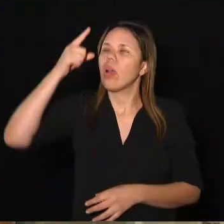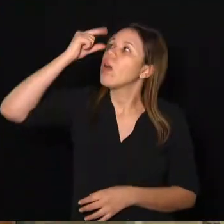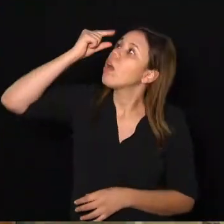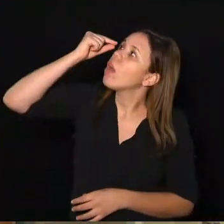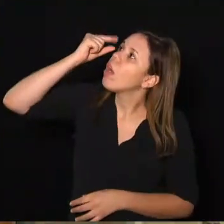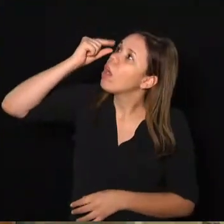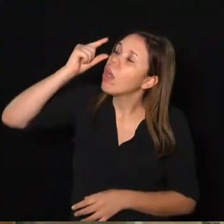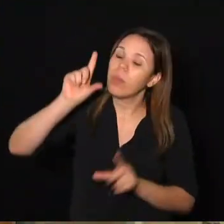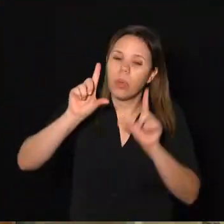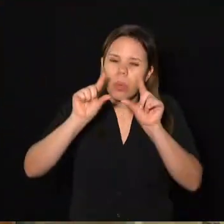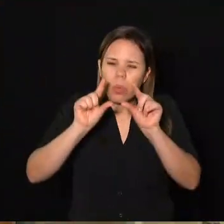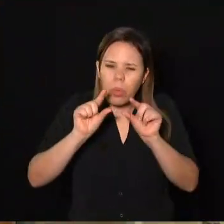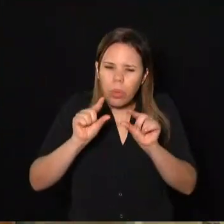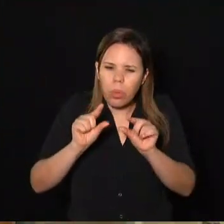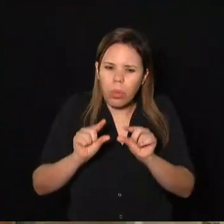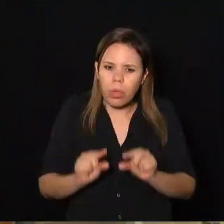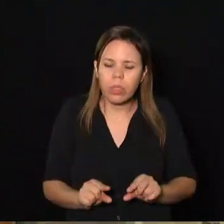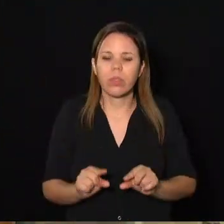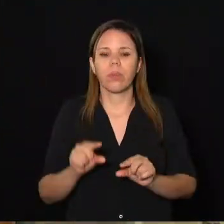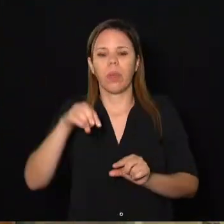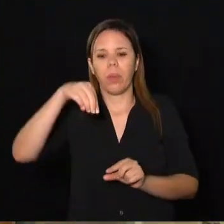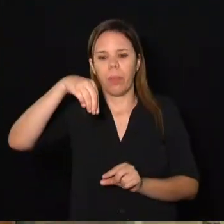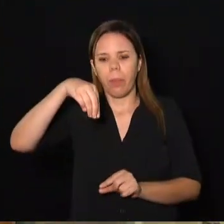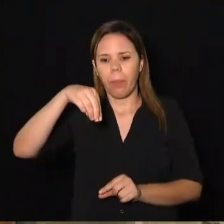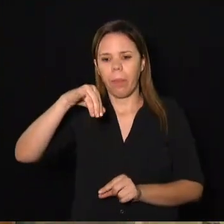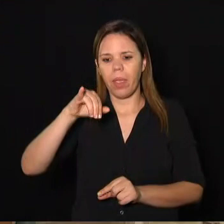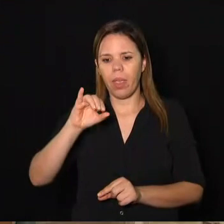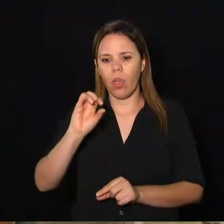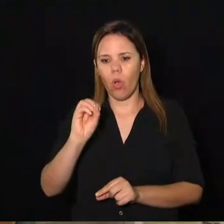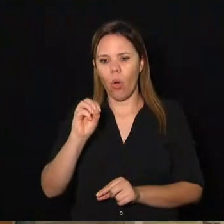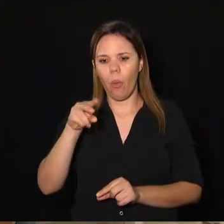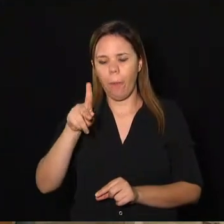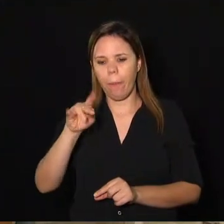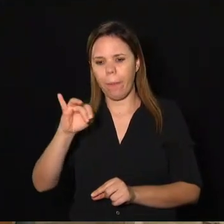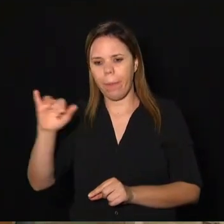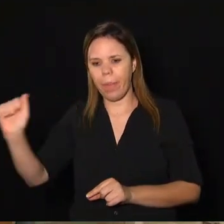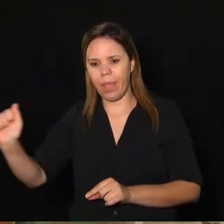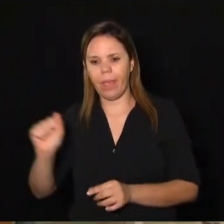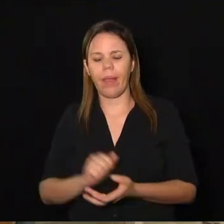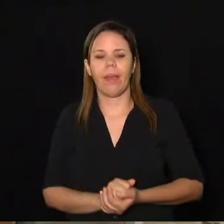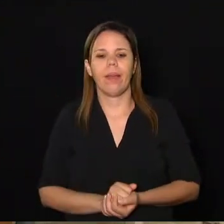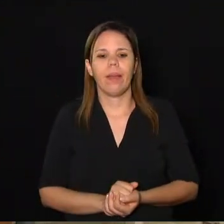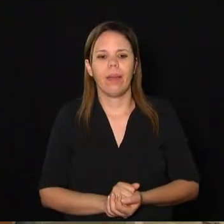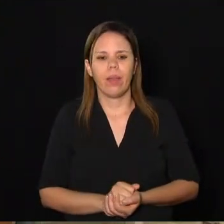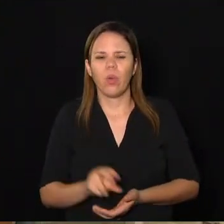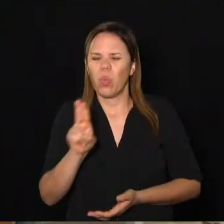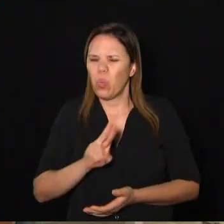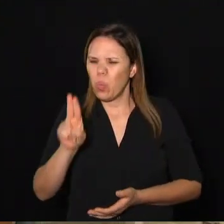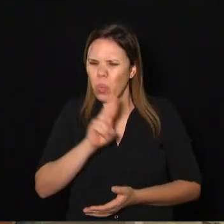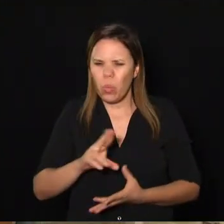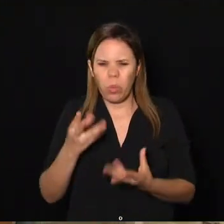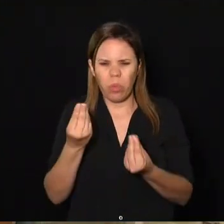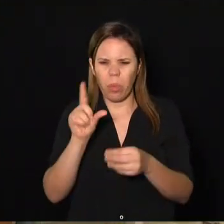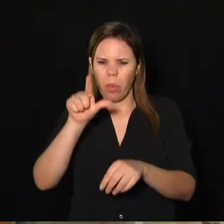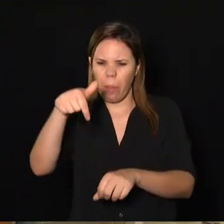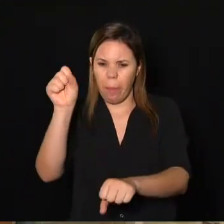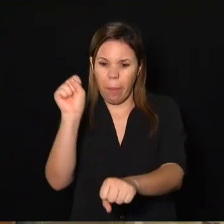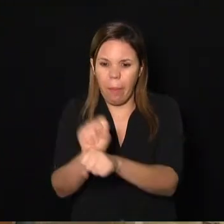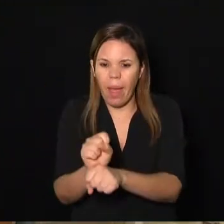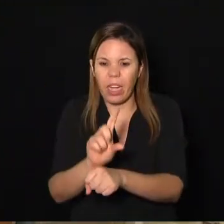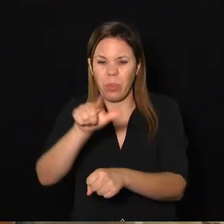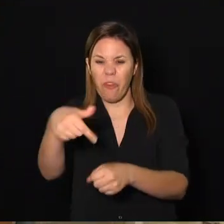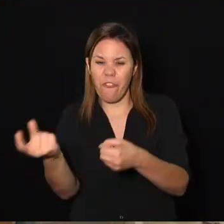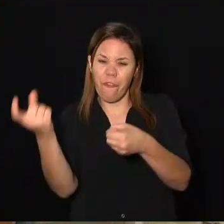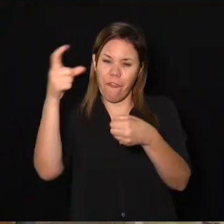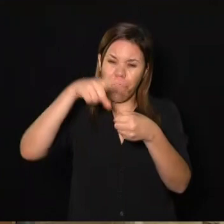desacelerar a miopia eu também tenho um pouquinho um de miopia mas tenho mas a gente já viu que usa usa usa quando para parece que ela volta tudo de